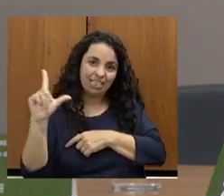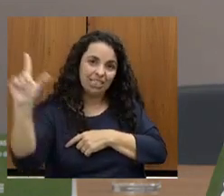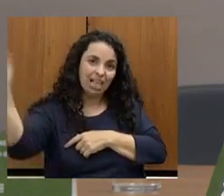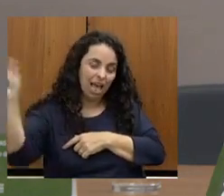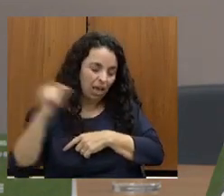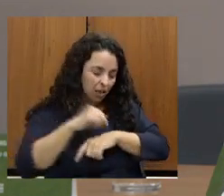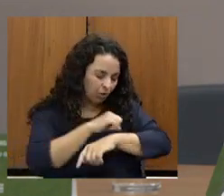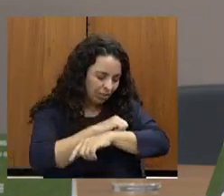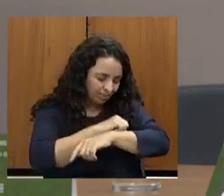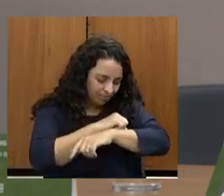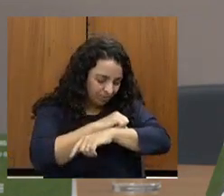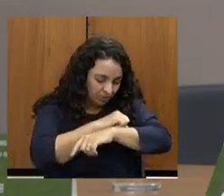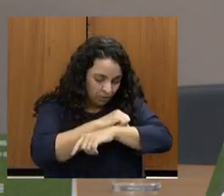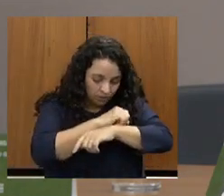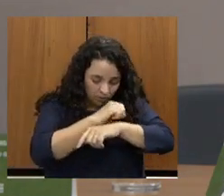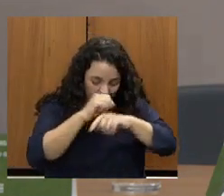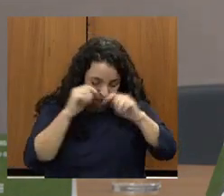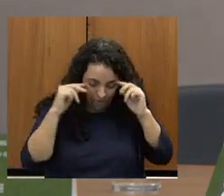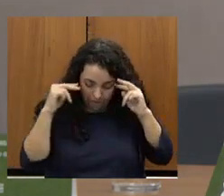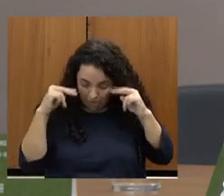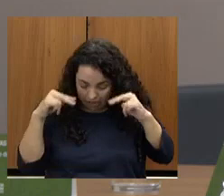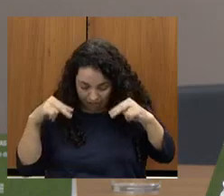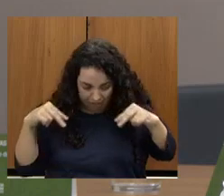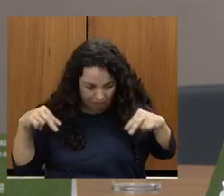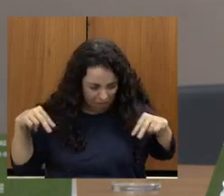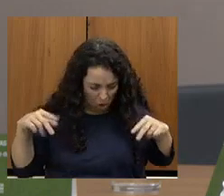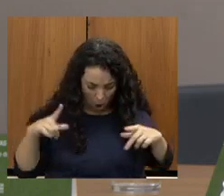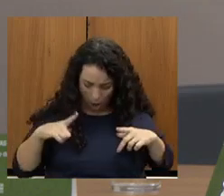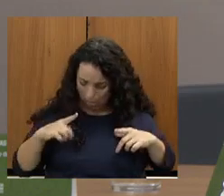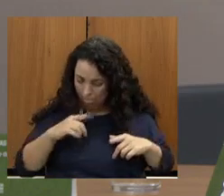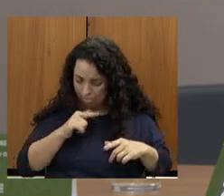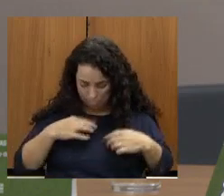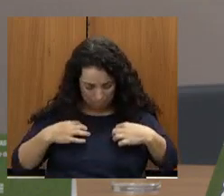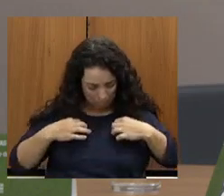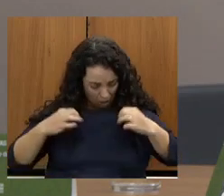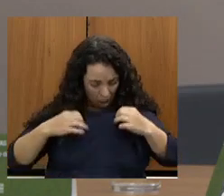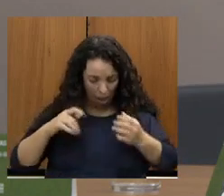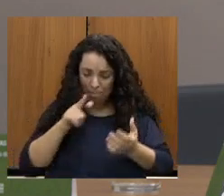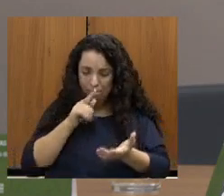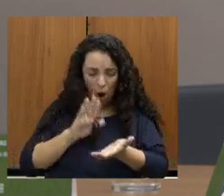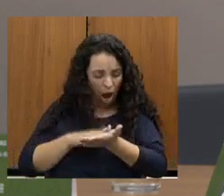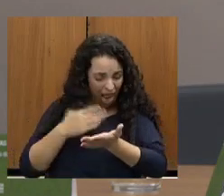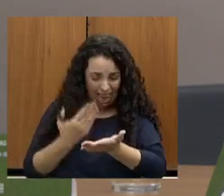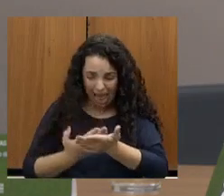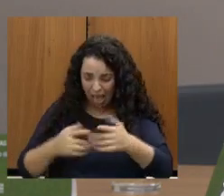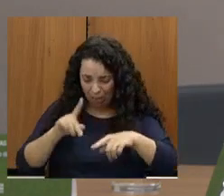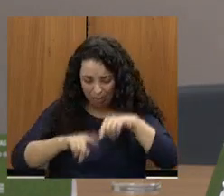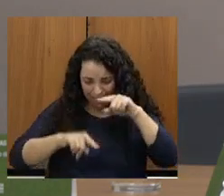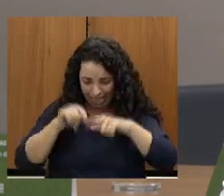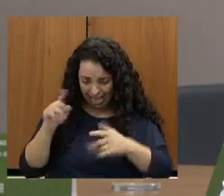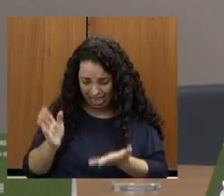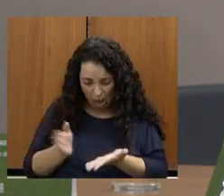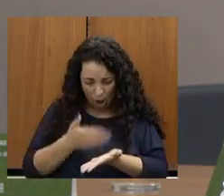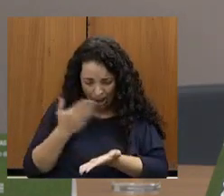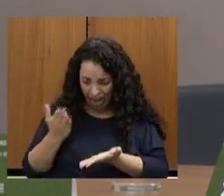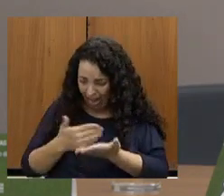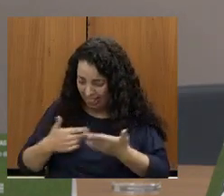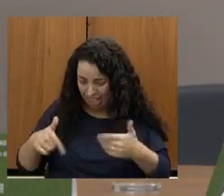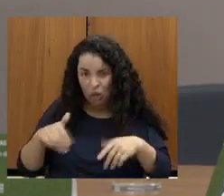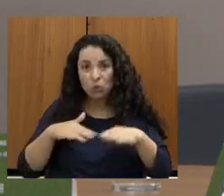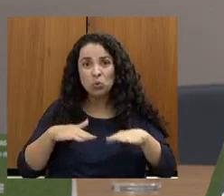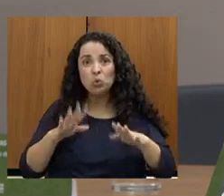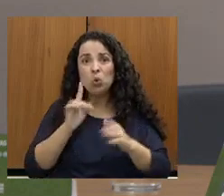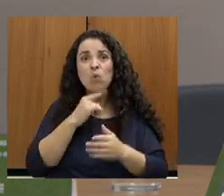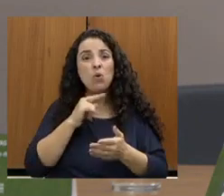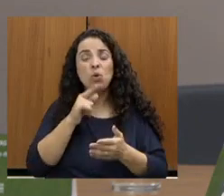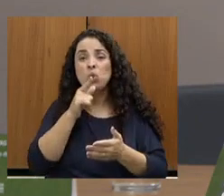eu menciono tortura no momento de desespero, para mim, isso é tortura. O filho é muito sistemático e